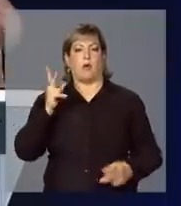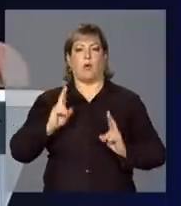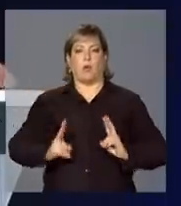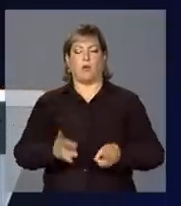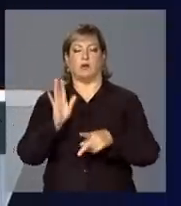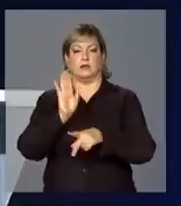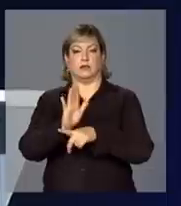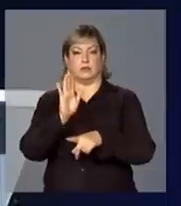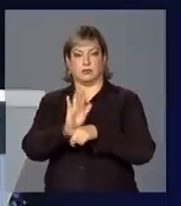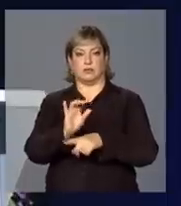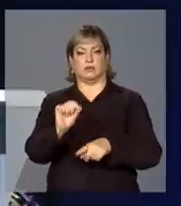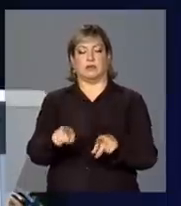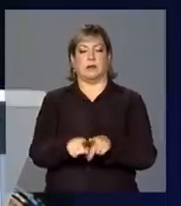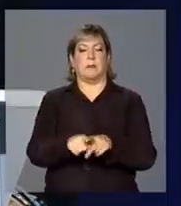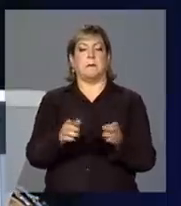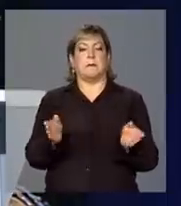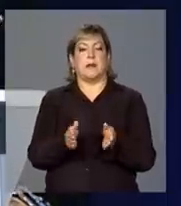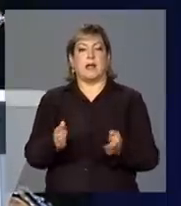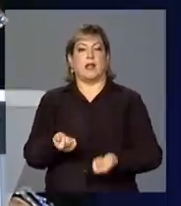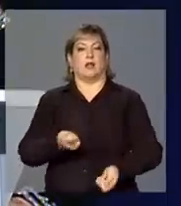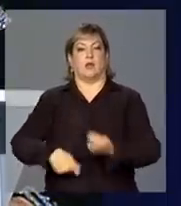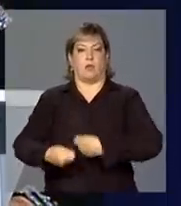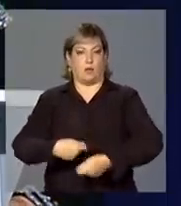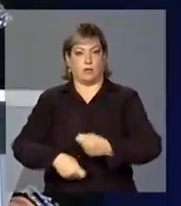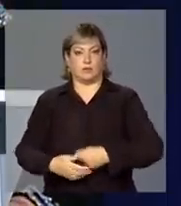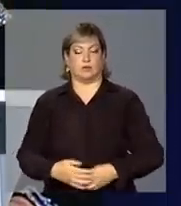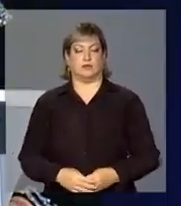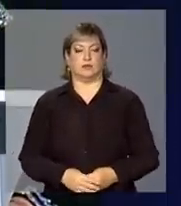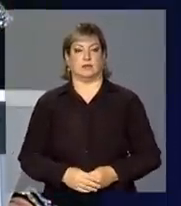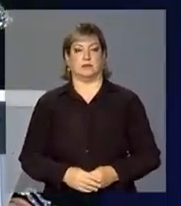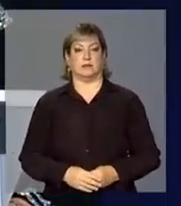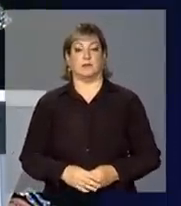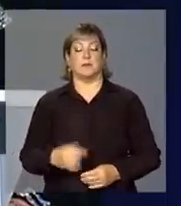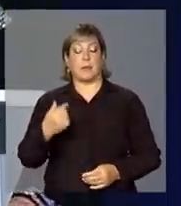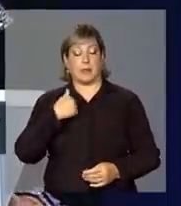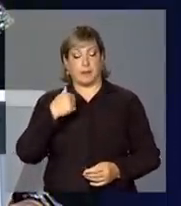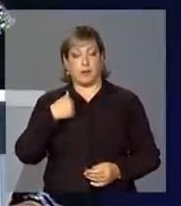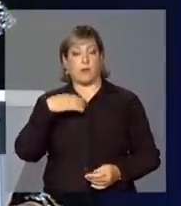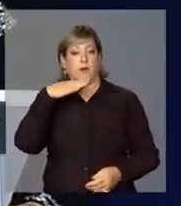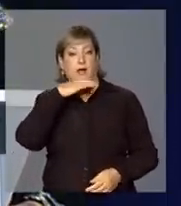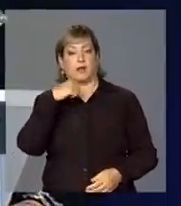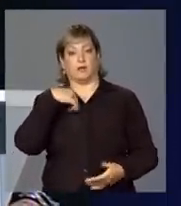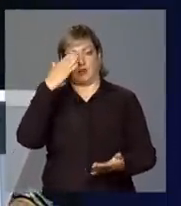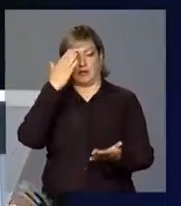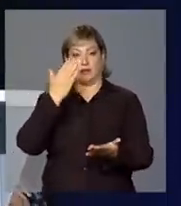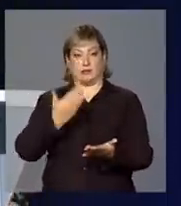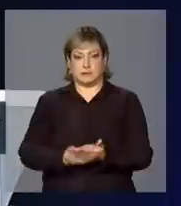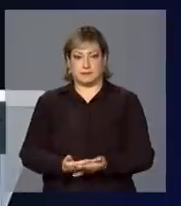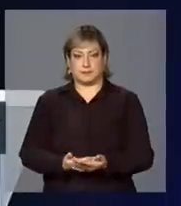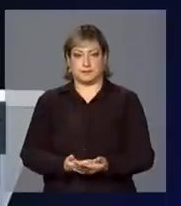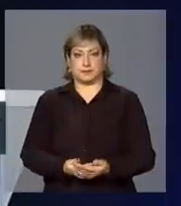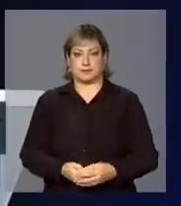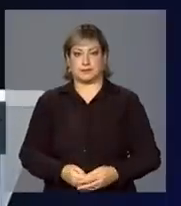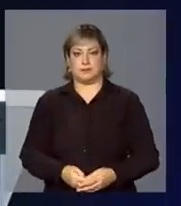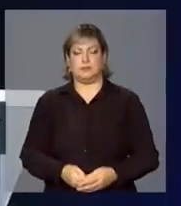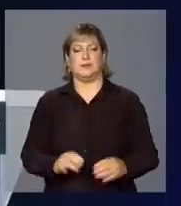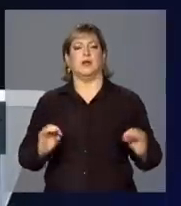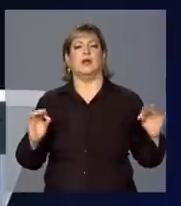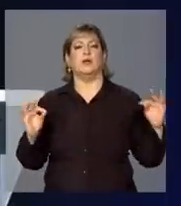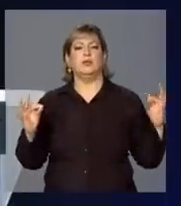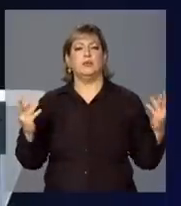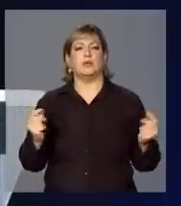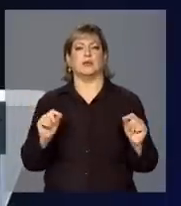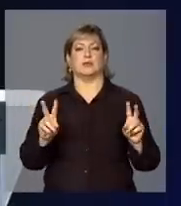o fortalecimento dos pequenos negócios. Eu acho e eu acredito que todas as